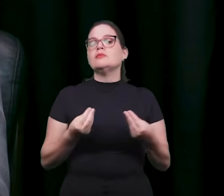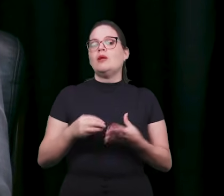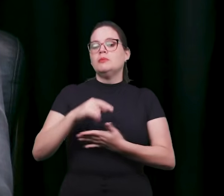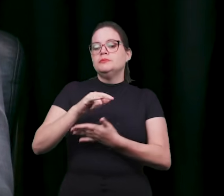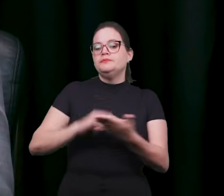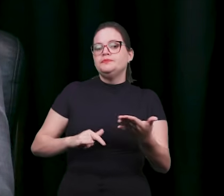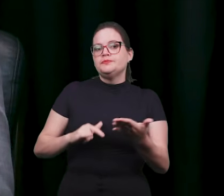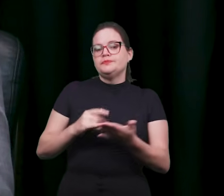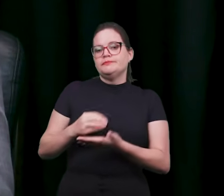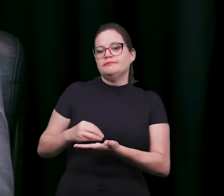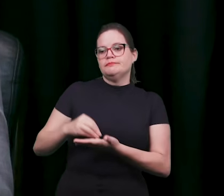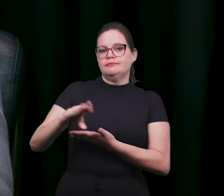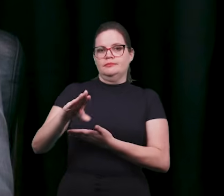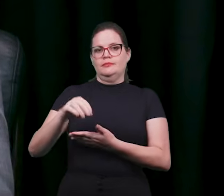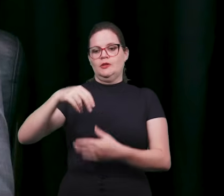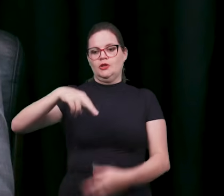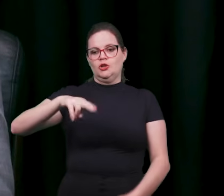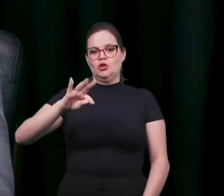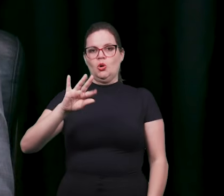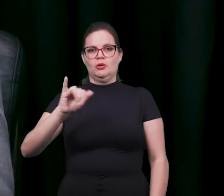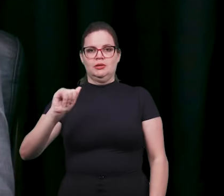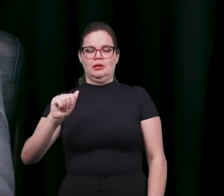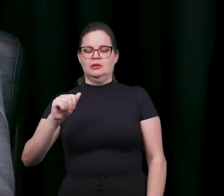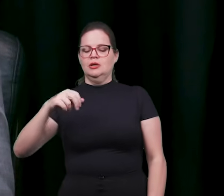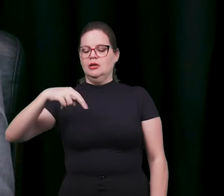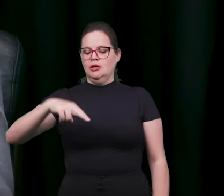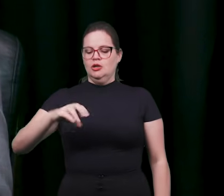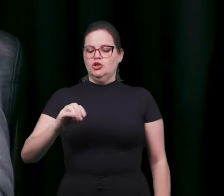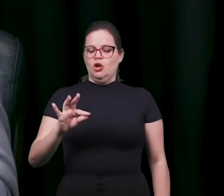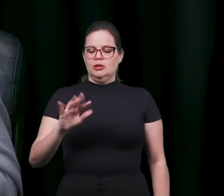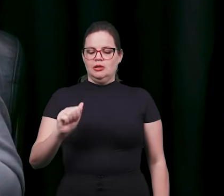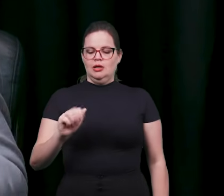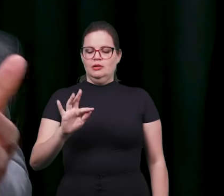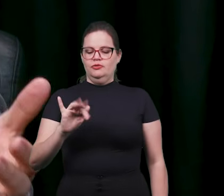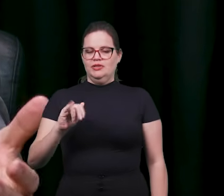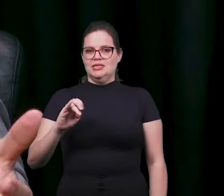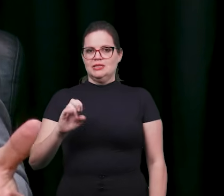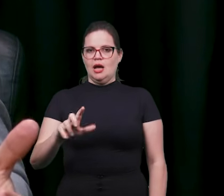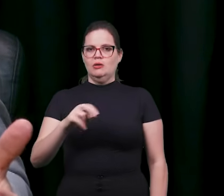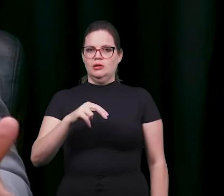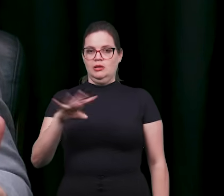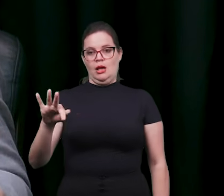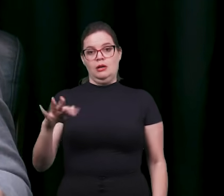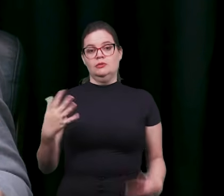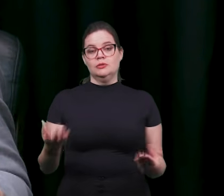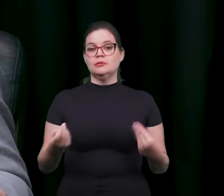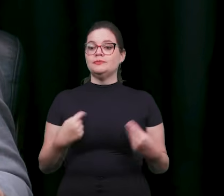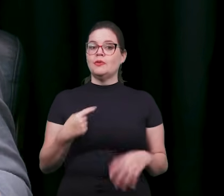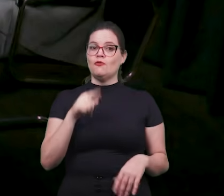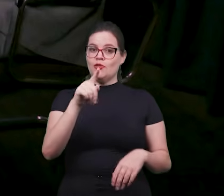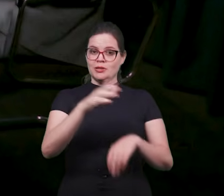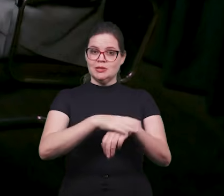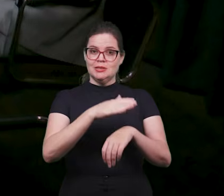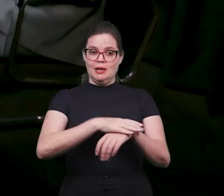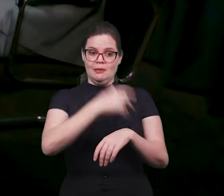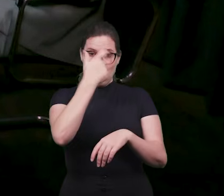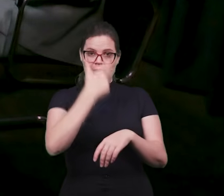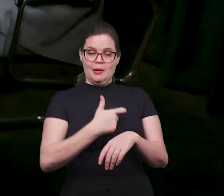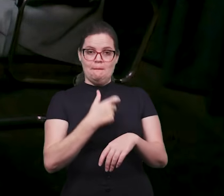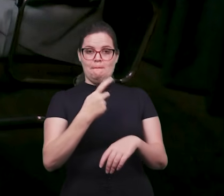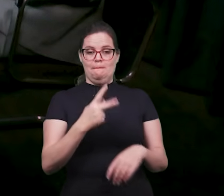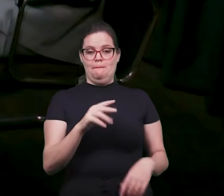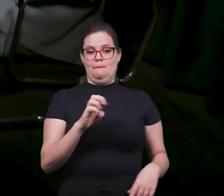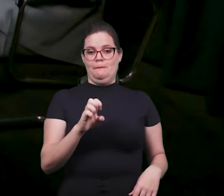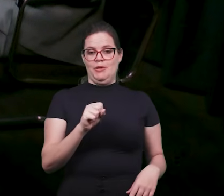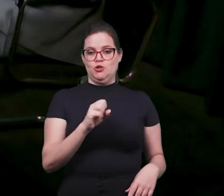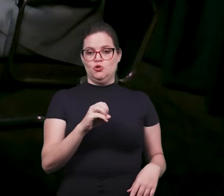fiscal, você não consegue comprovar a sua renda. Exatamente. Você vai pagar um imposto maior como pessoa física. Pode pagar, exatamente. Isso que eu ia